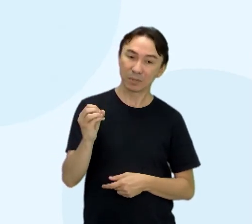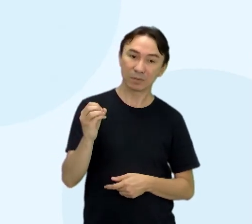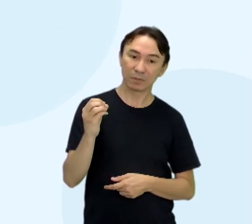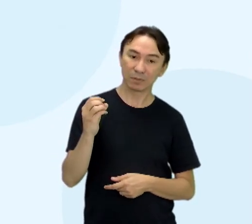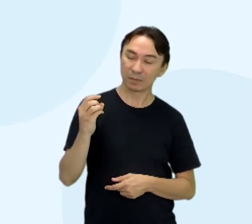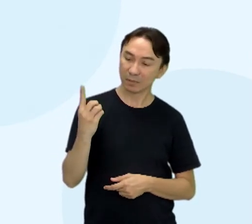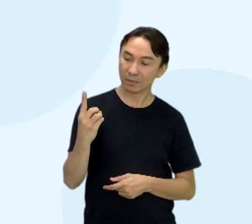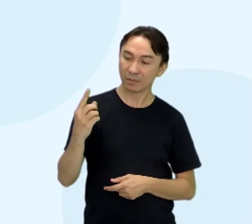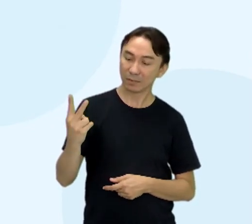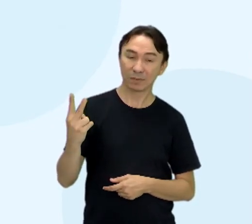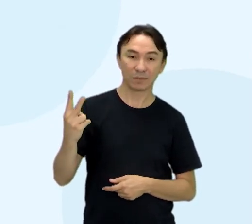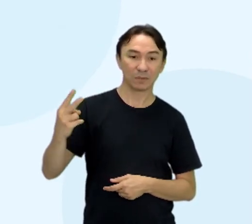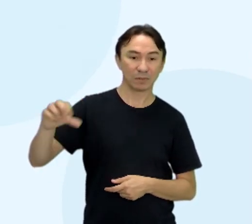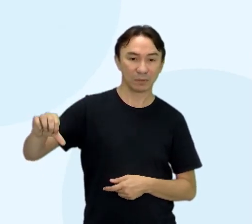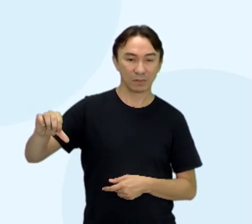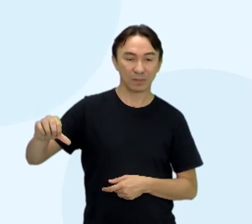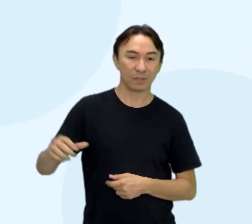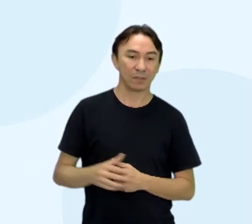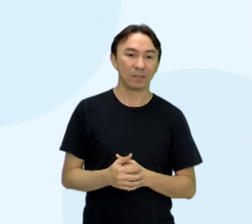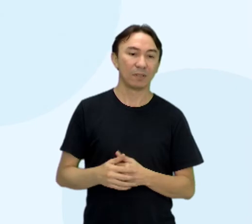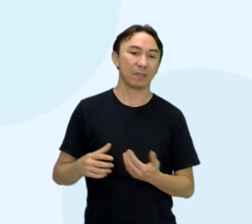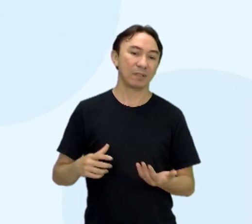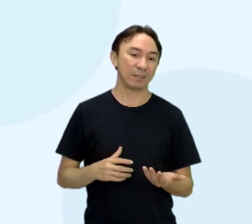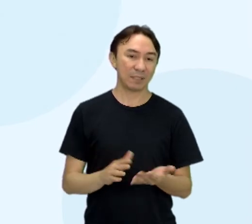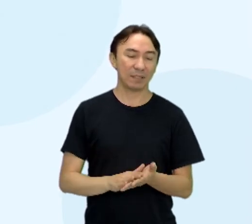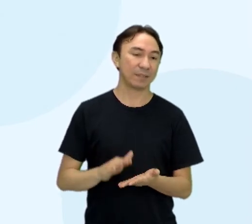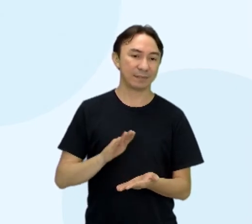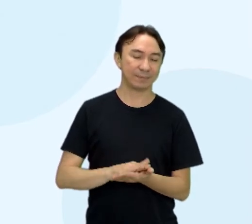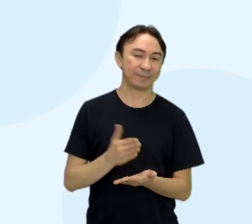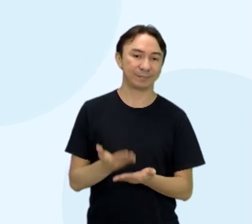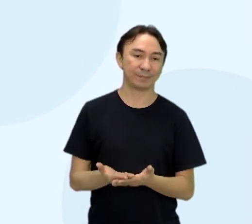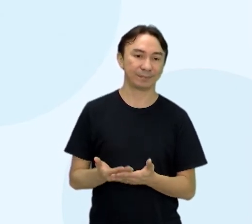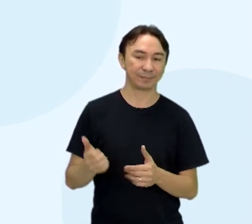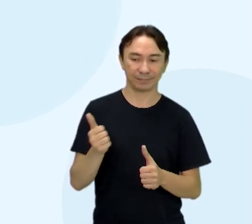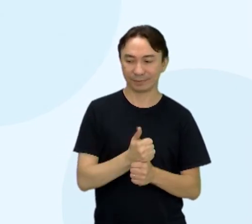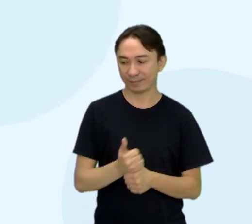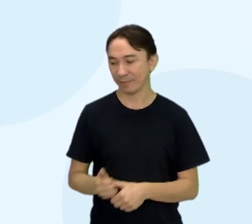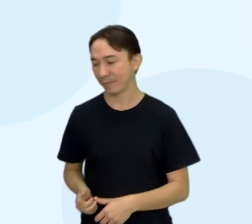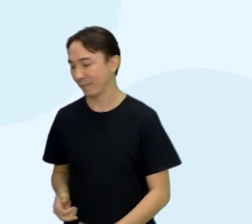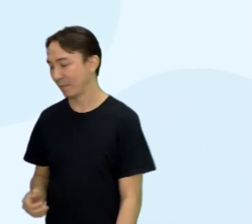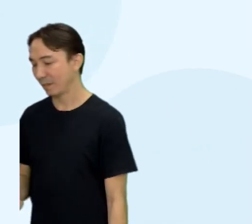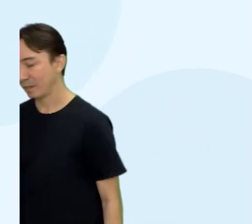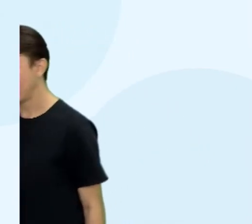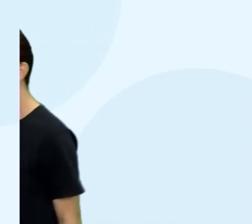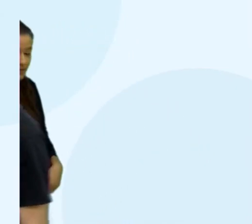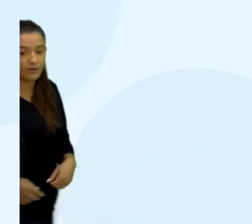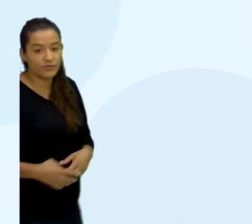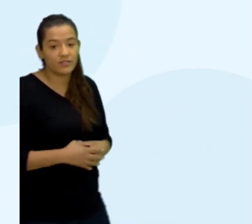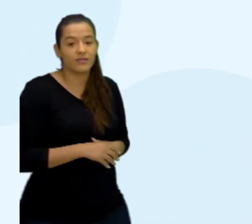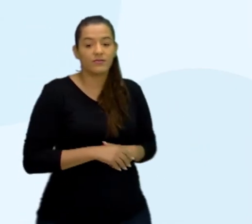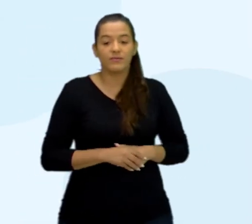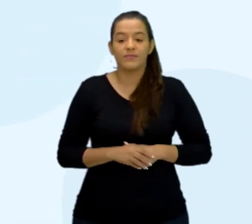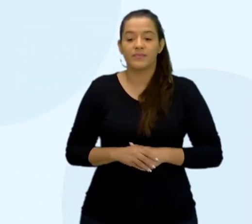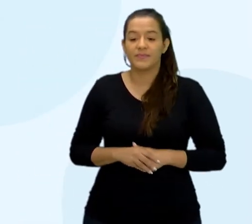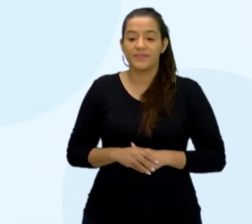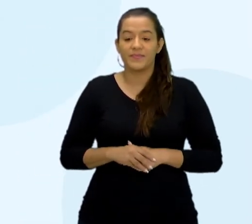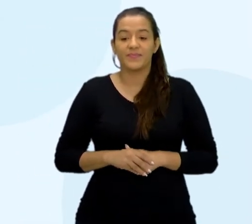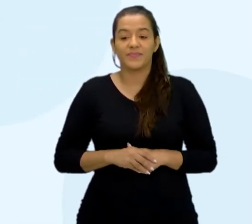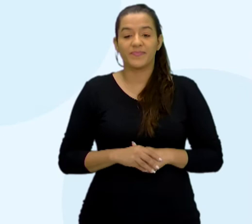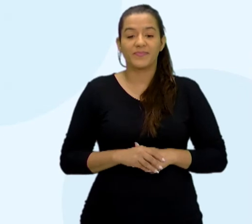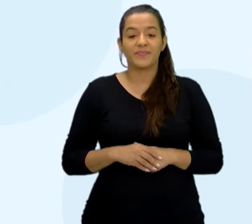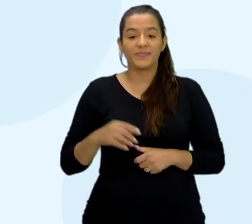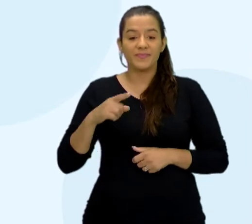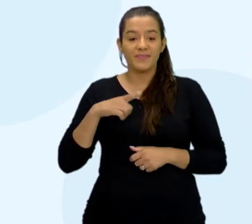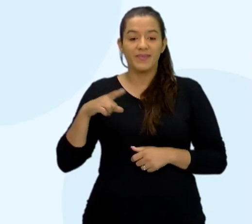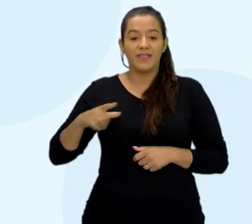3.129, fazendo a diferença aí, tá ok? Dividido por 7.000. Ah, tá fácil, né, professor? Tá fácil?